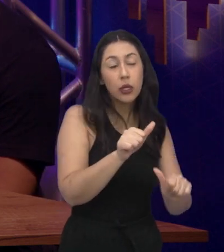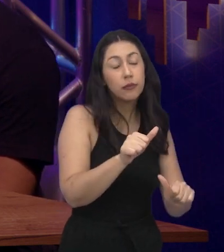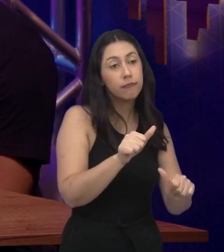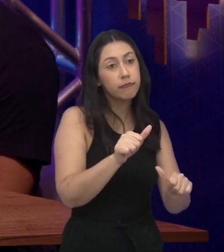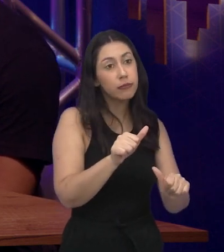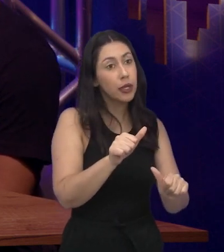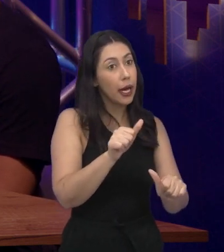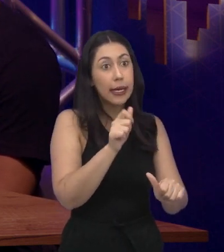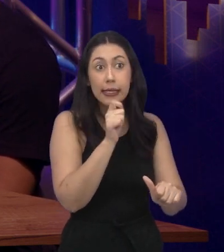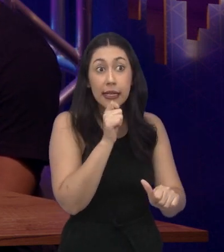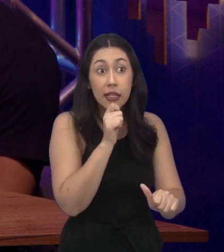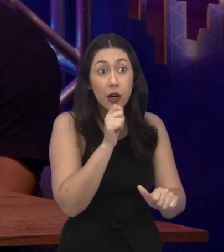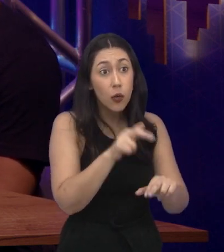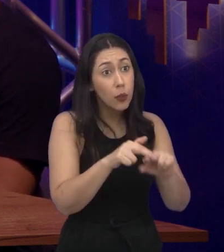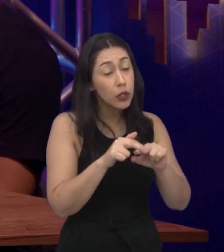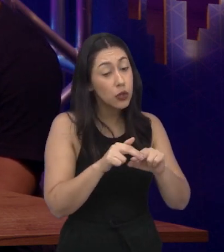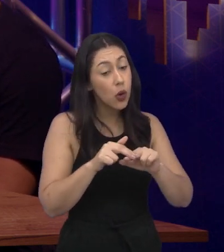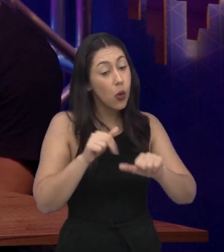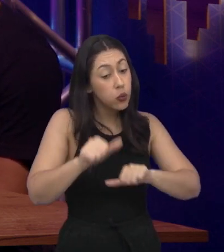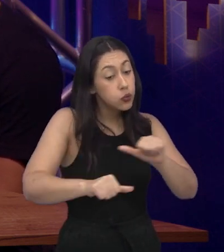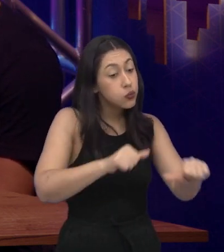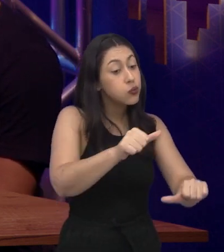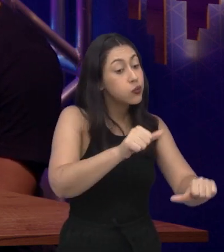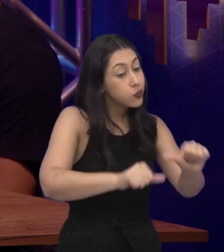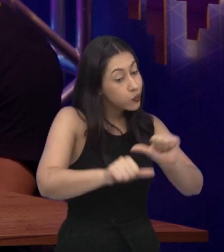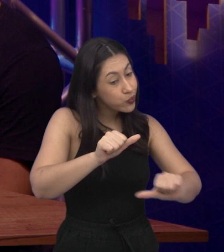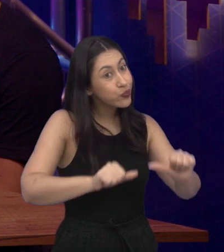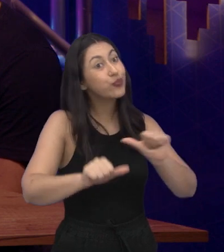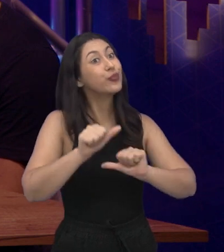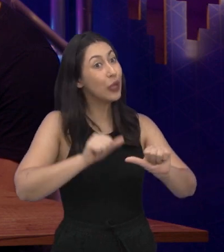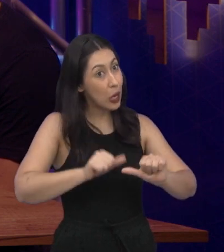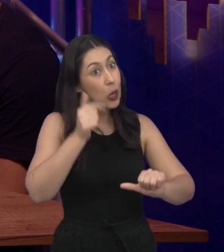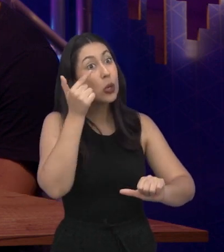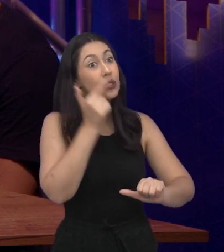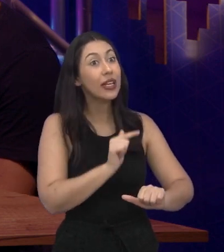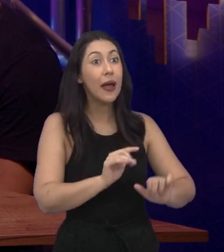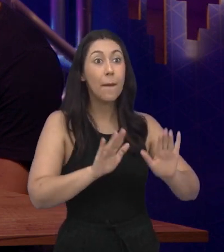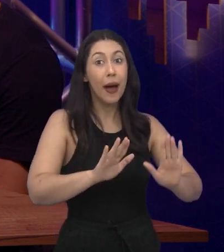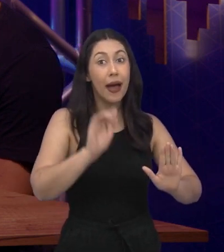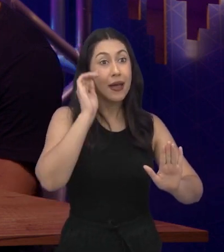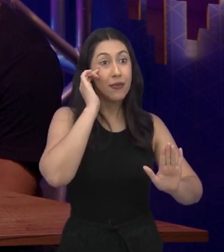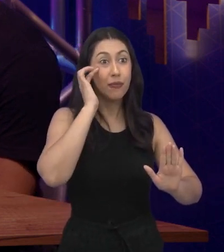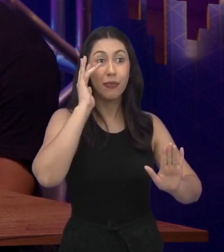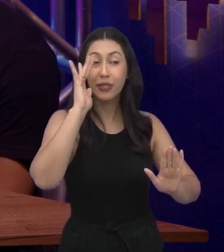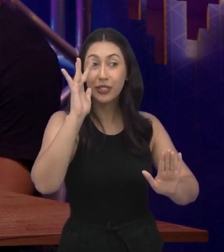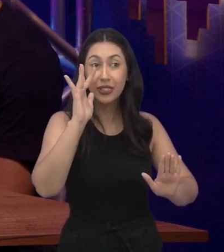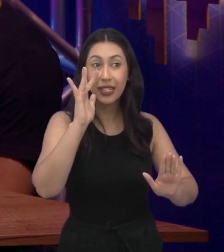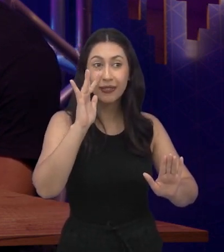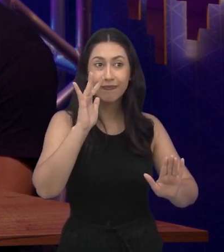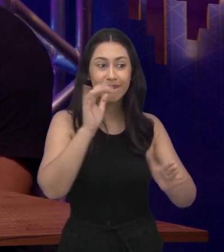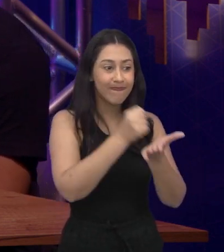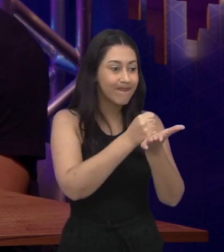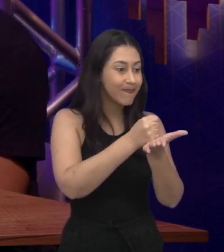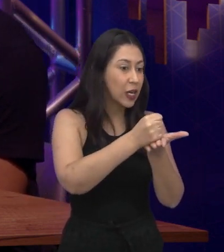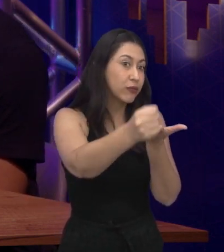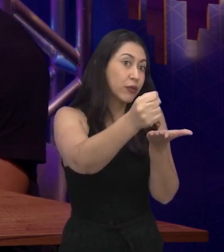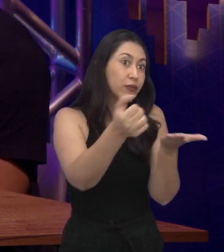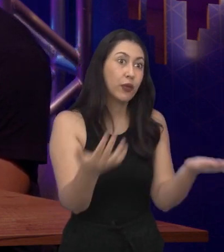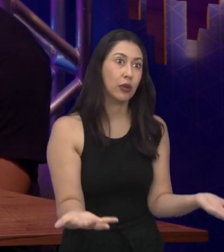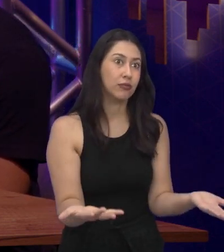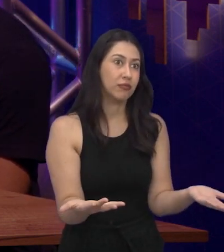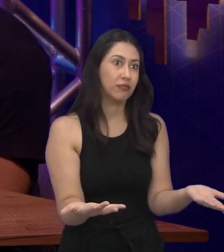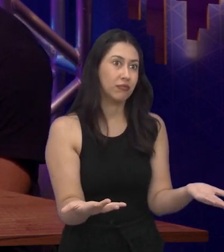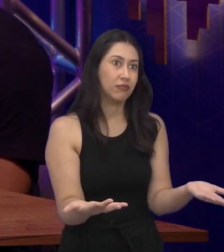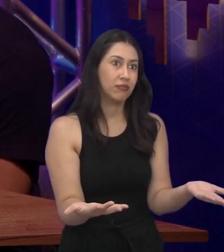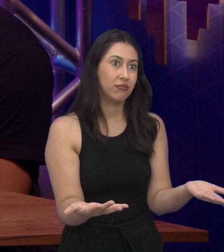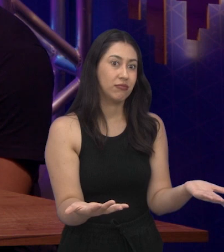retorno, então a gente ainda consegue mudar. E só que imagina a gente não conseguir fazer esse trabalho a tempo e ter que viver uma distopia.